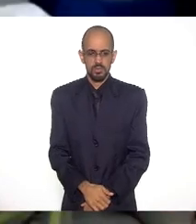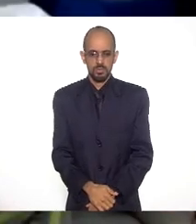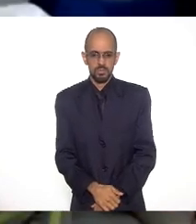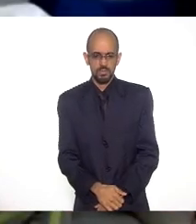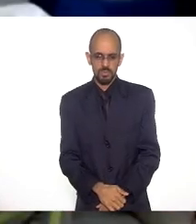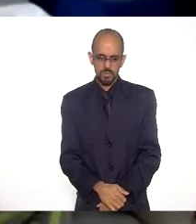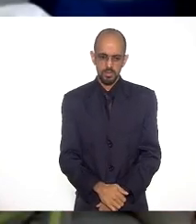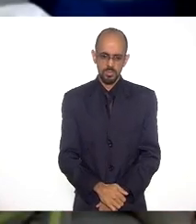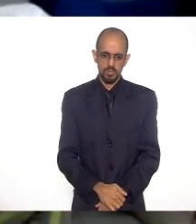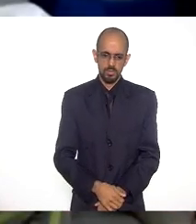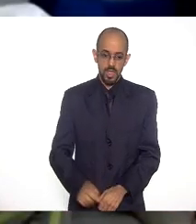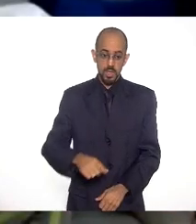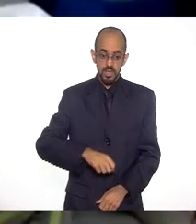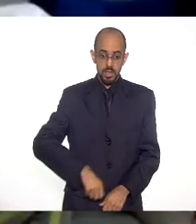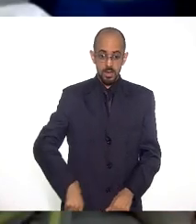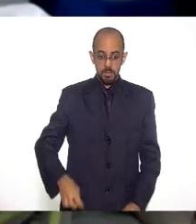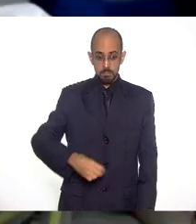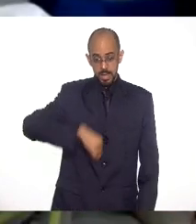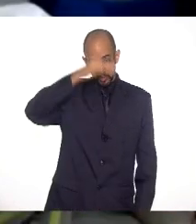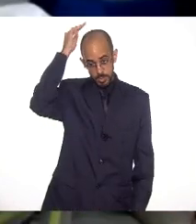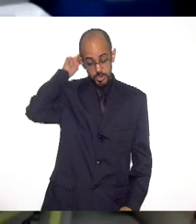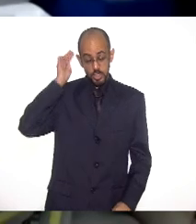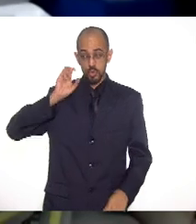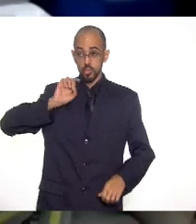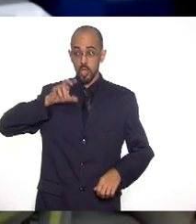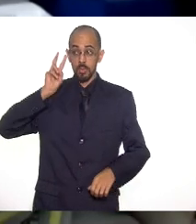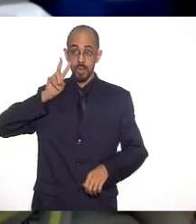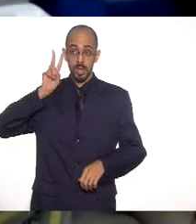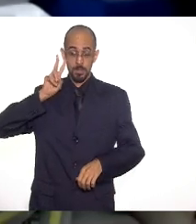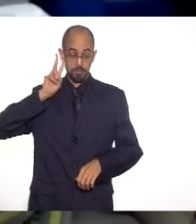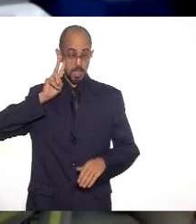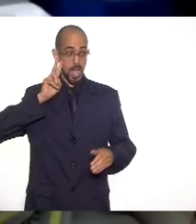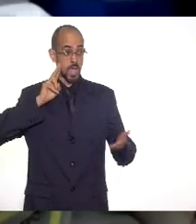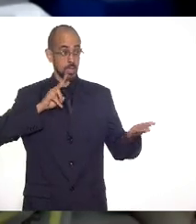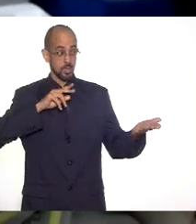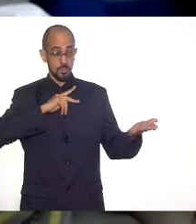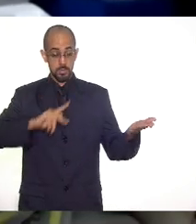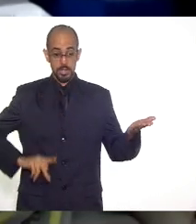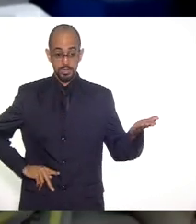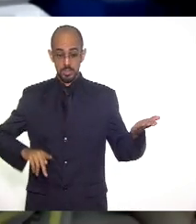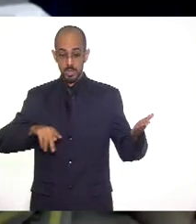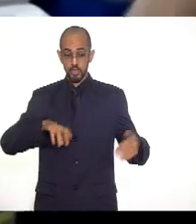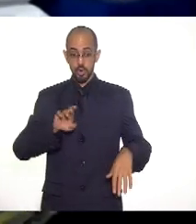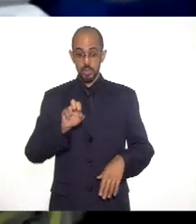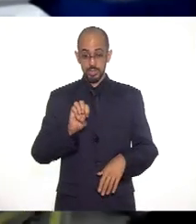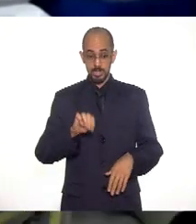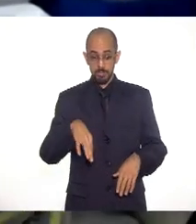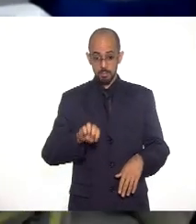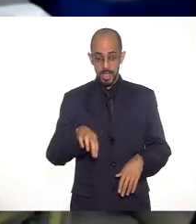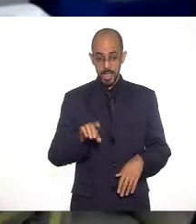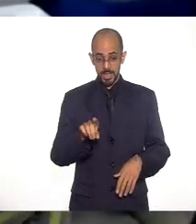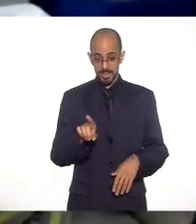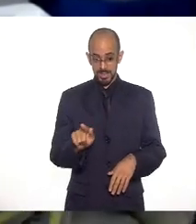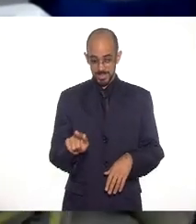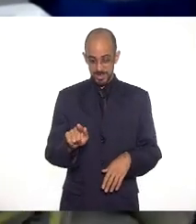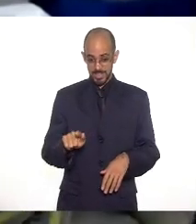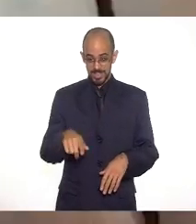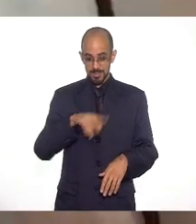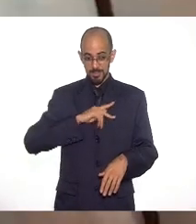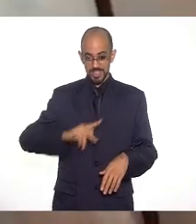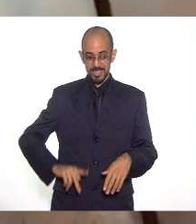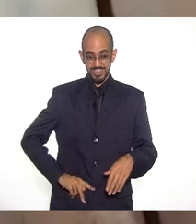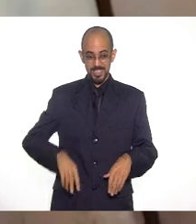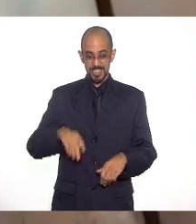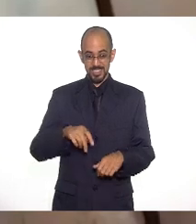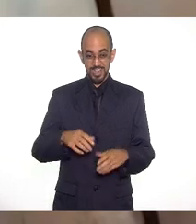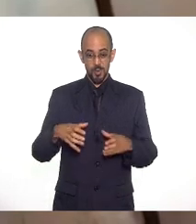Deputado Márcio Pacheco, só lembrar que o presidente Rosenberg Reis, deputado Rosenberg, preside a comissão mais importante da casa, ele tem que estar dentro aí. Presidente,